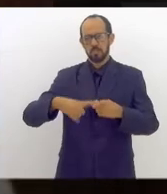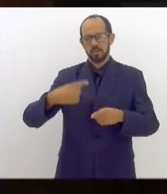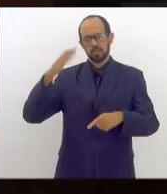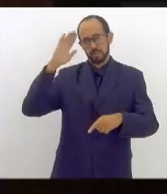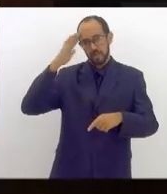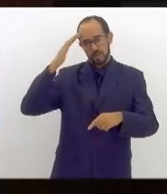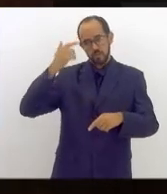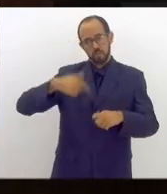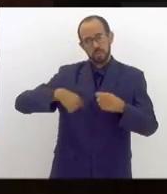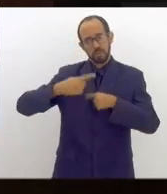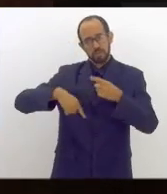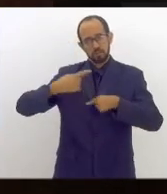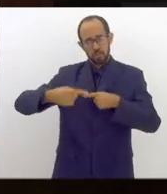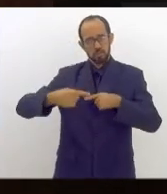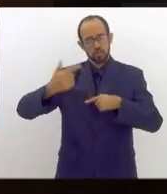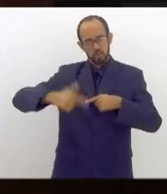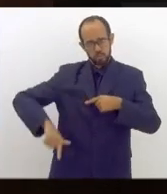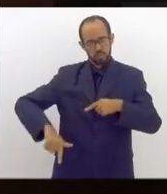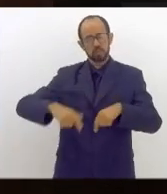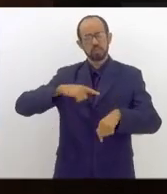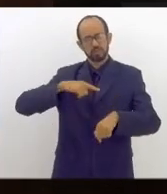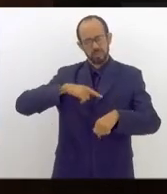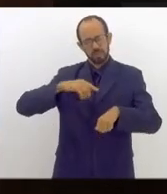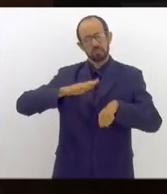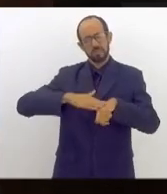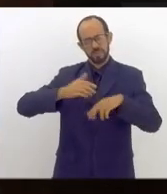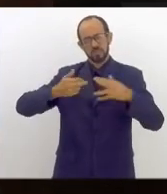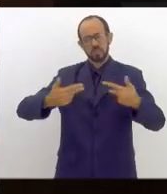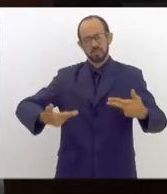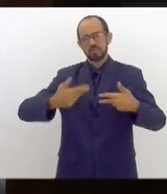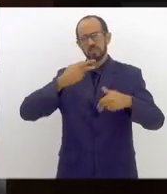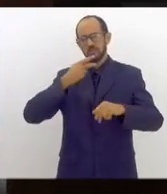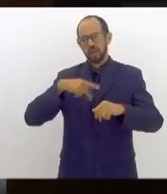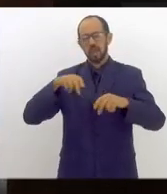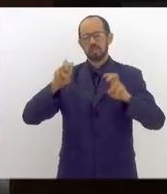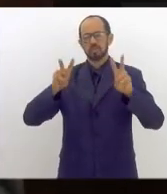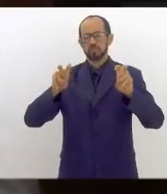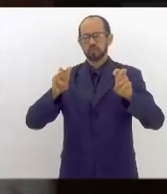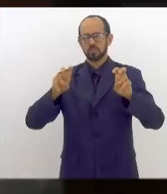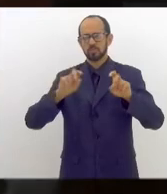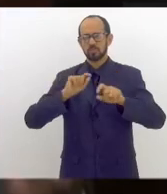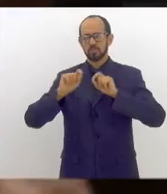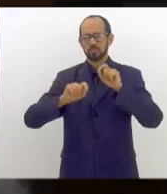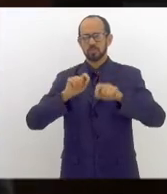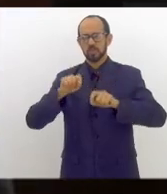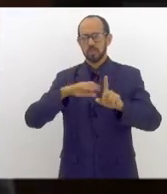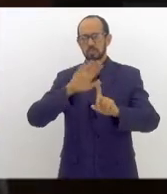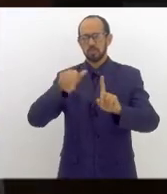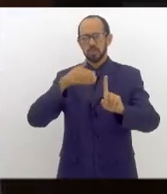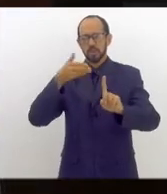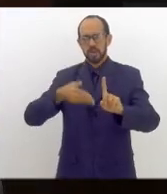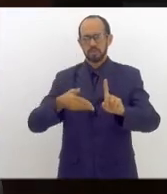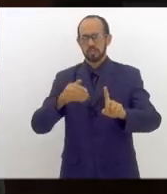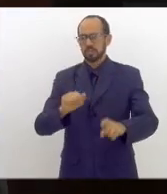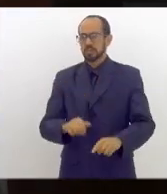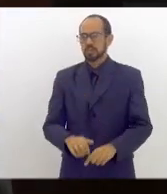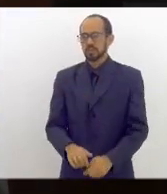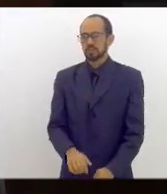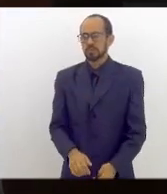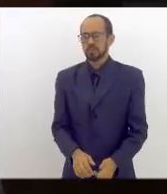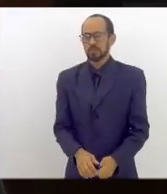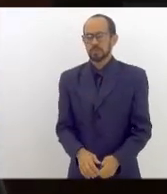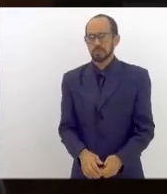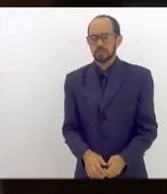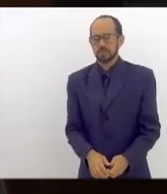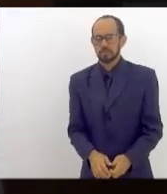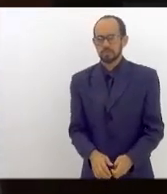vão me suceder tem mais a dizer especificamente em relação a homenagem que hoje se faz a esse grupo